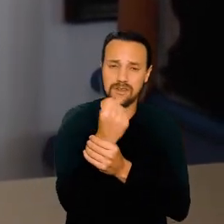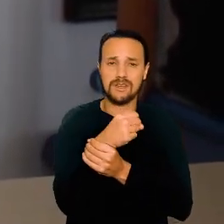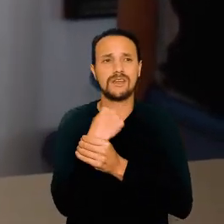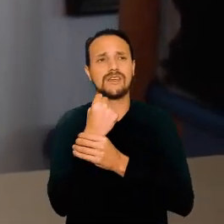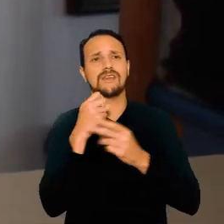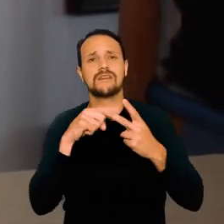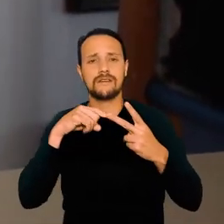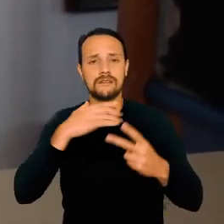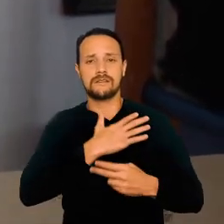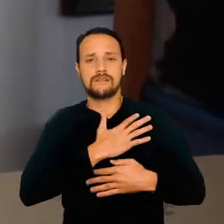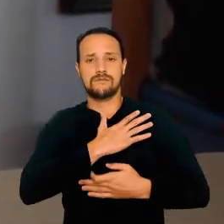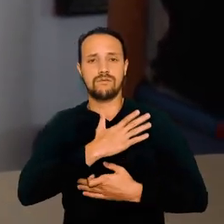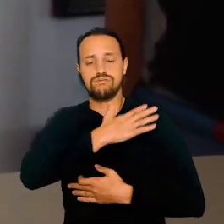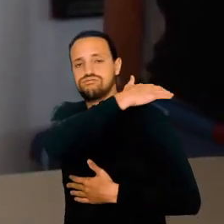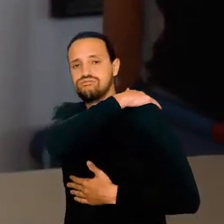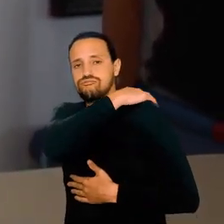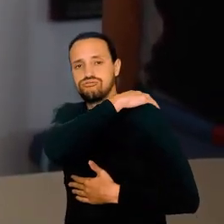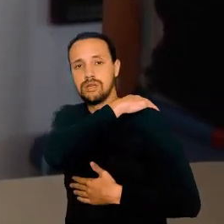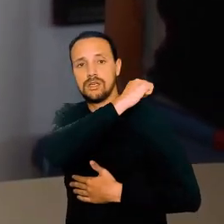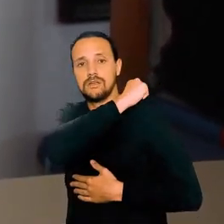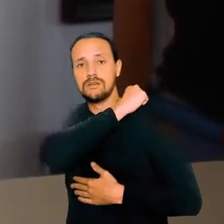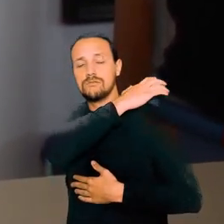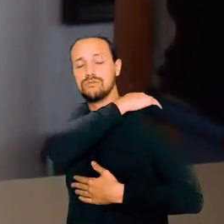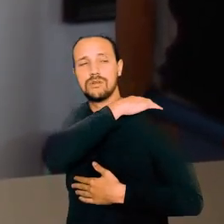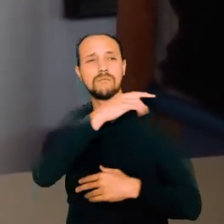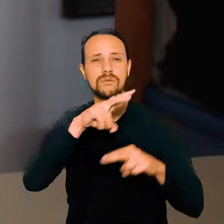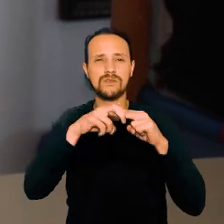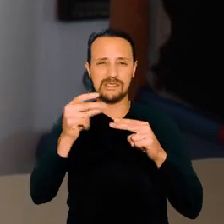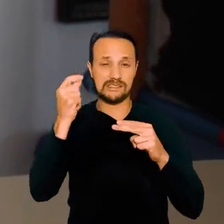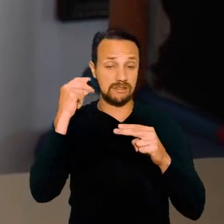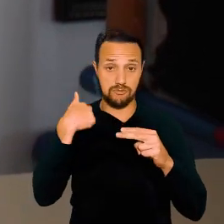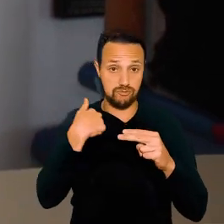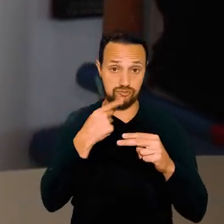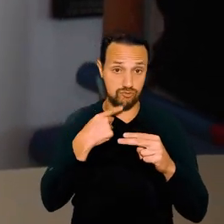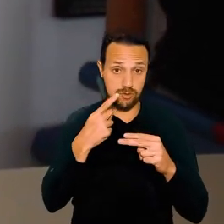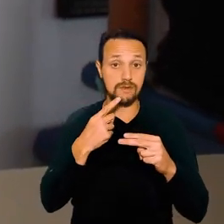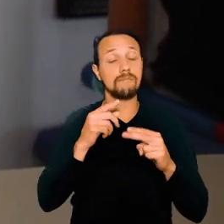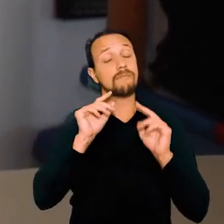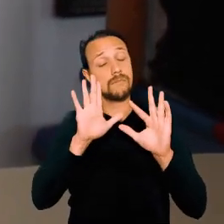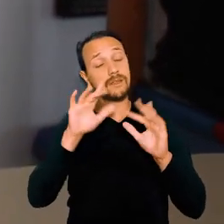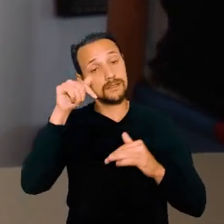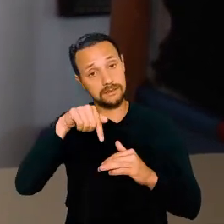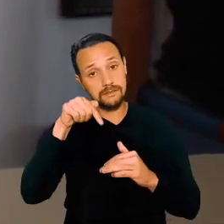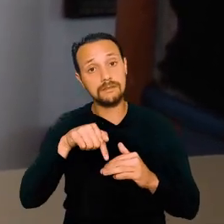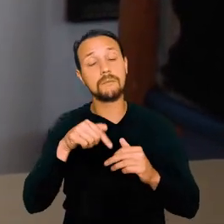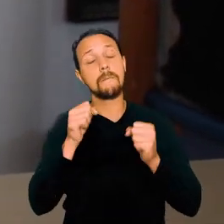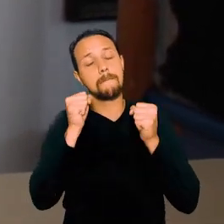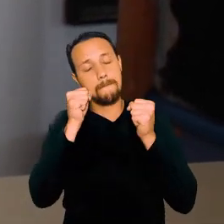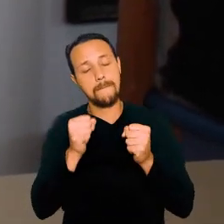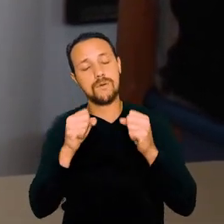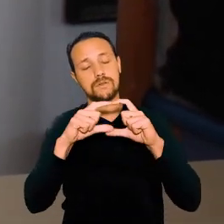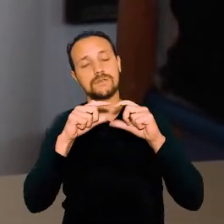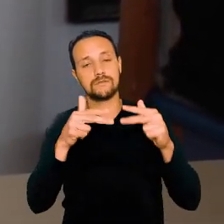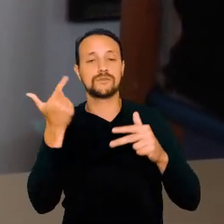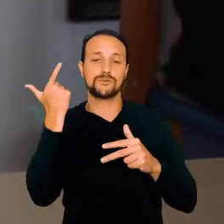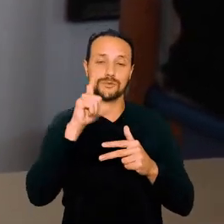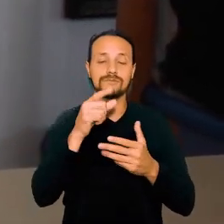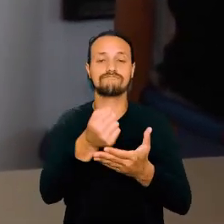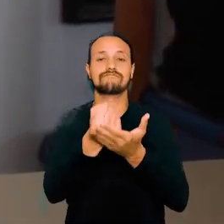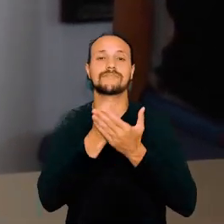né? Então, eu vou aprender a treinar a pinça, a treinar a força dos